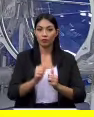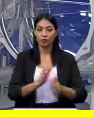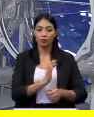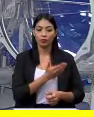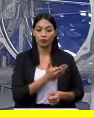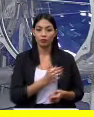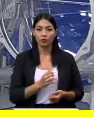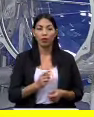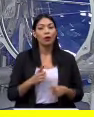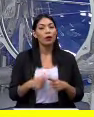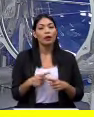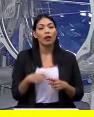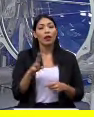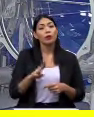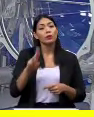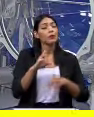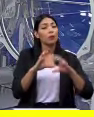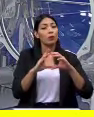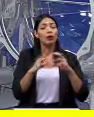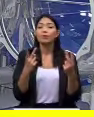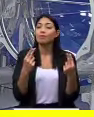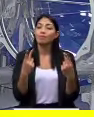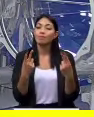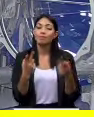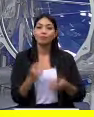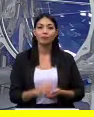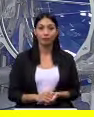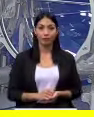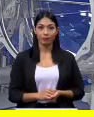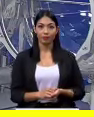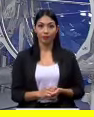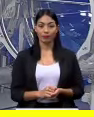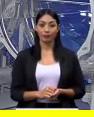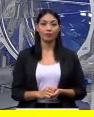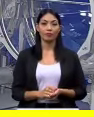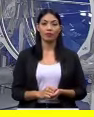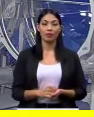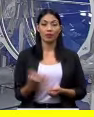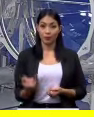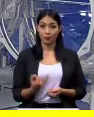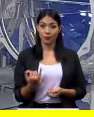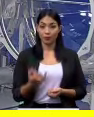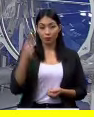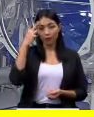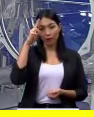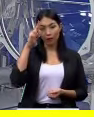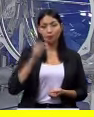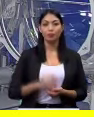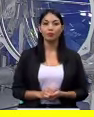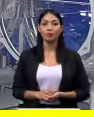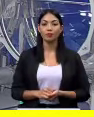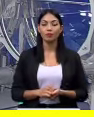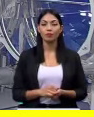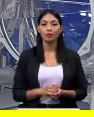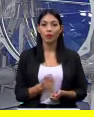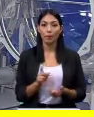coração, que possui o mesmo universo de números da Time Mania. É importante lembrar que na Time